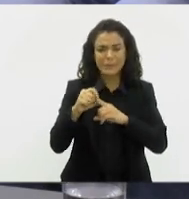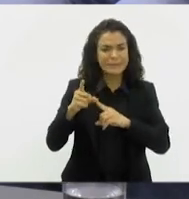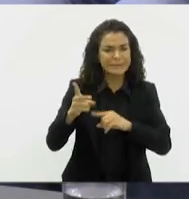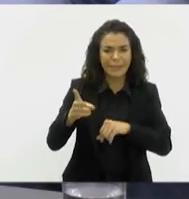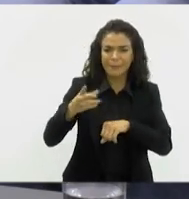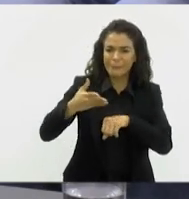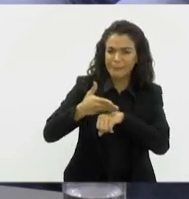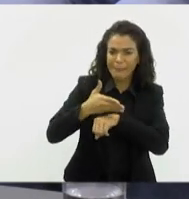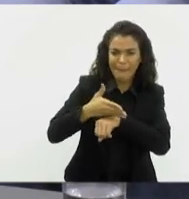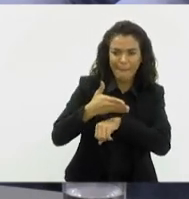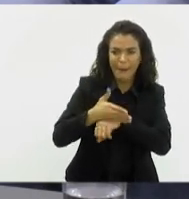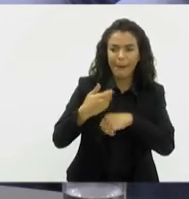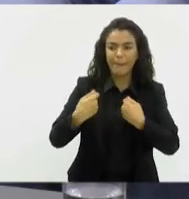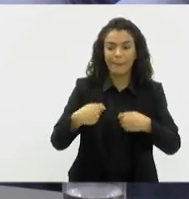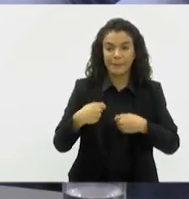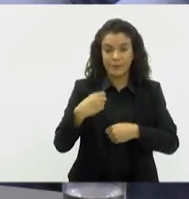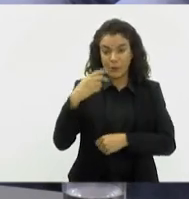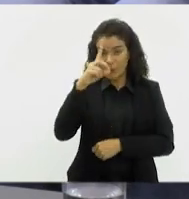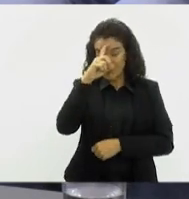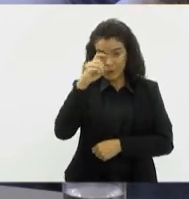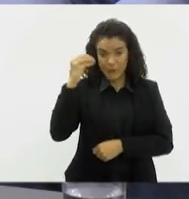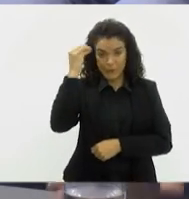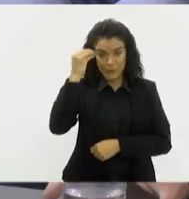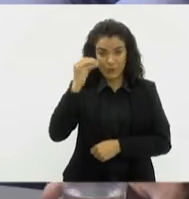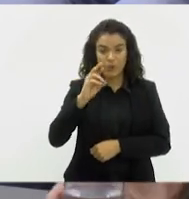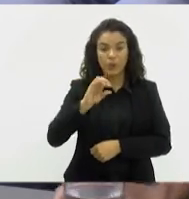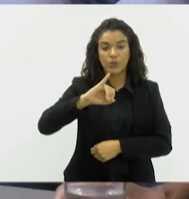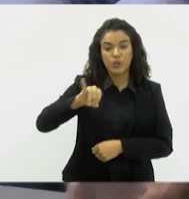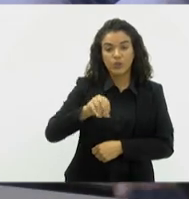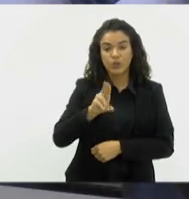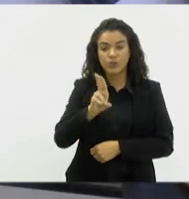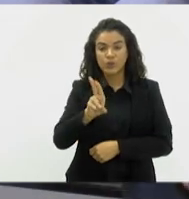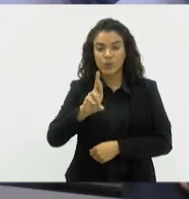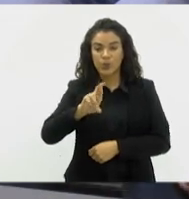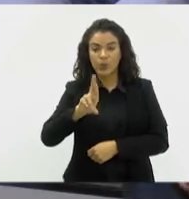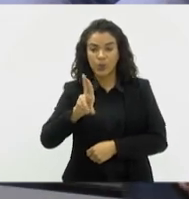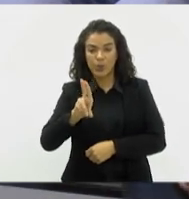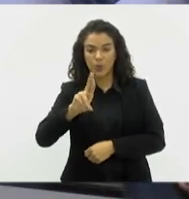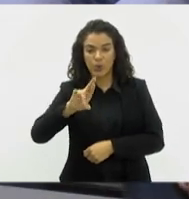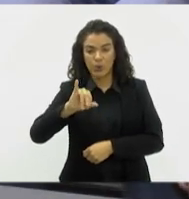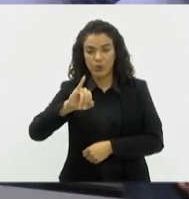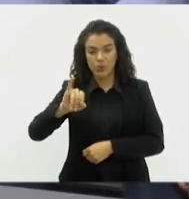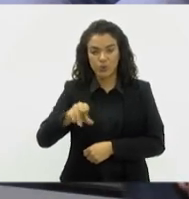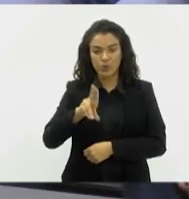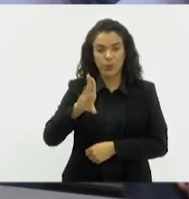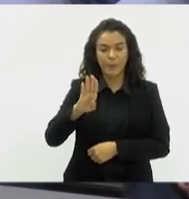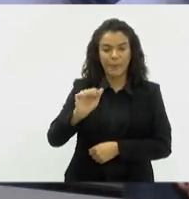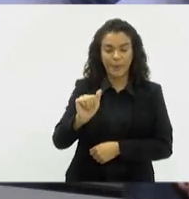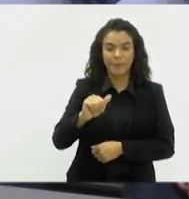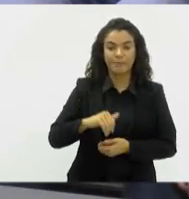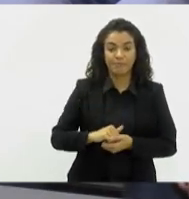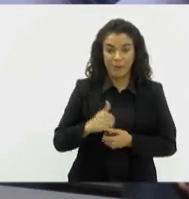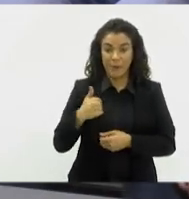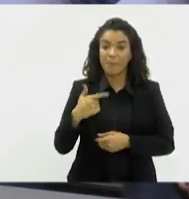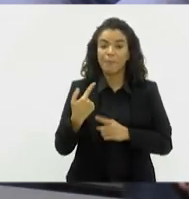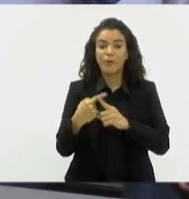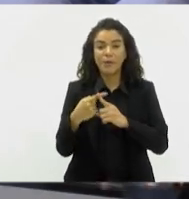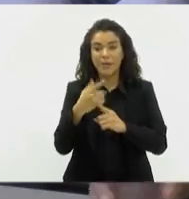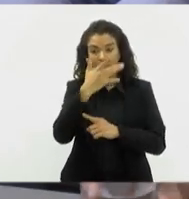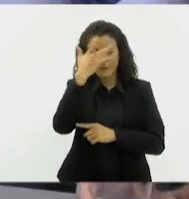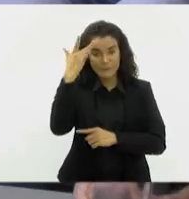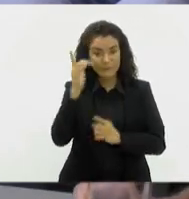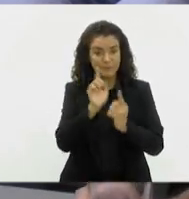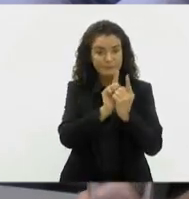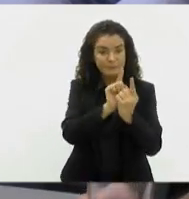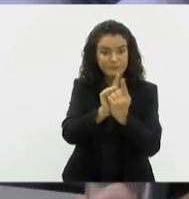frequentemente preciso estar, por exemplo, no Hospital Psiquiátrico de Jurujuba. Frequentemente, que eu digo semanalmente, porque os usuários que eu acompanho, e aí por isso eu acho acho que faltou falar